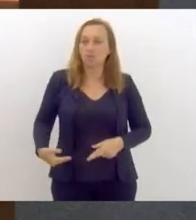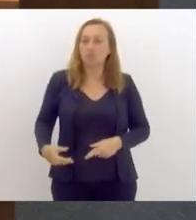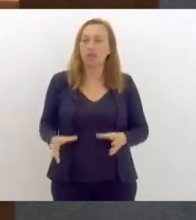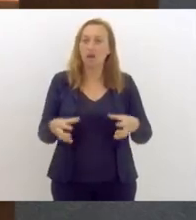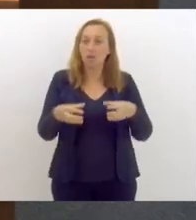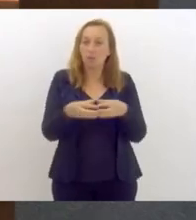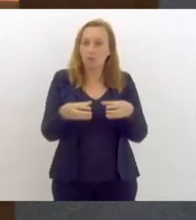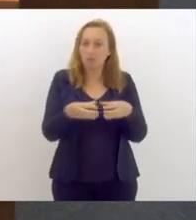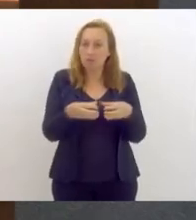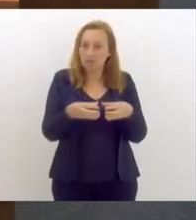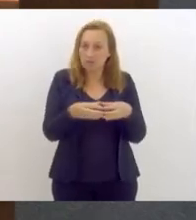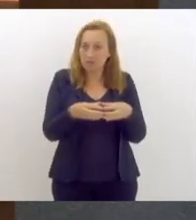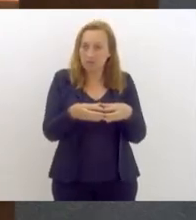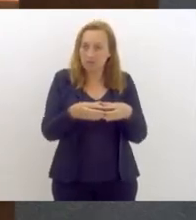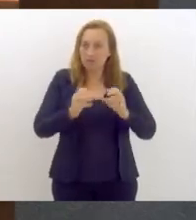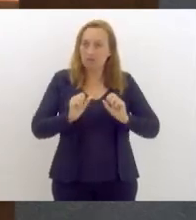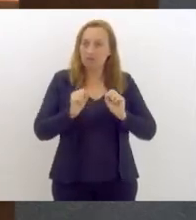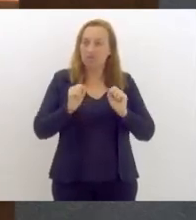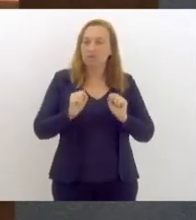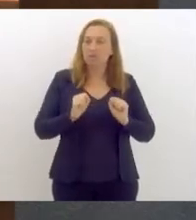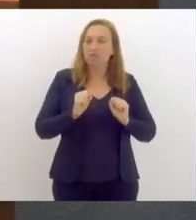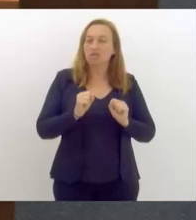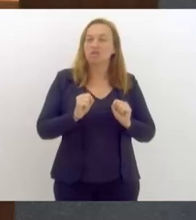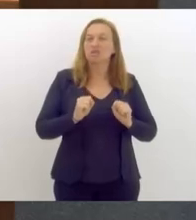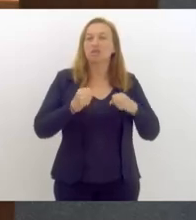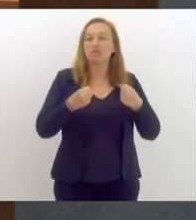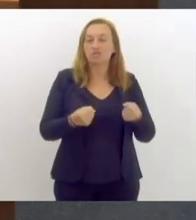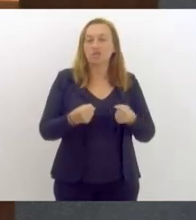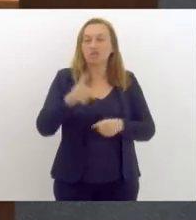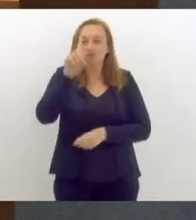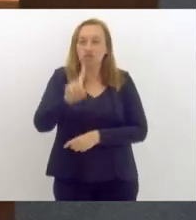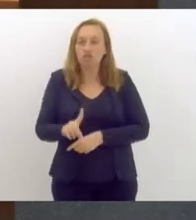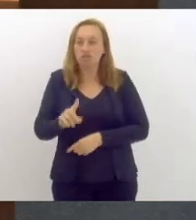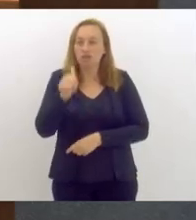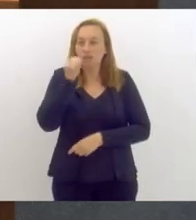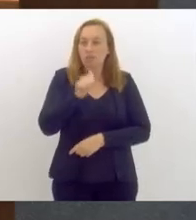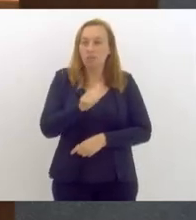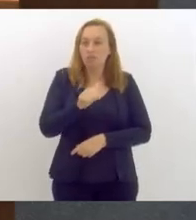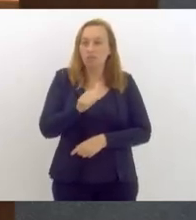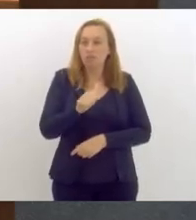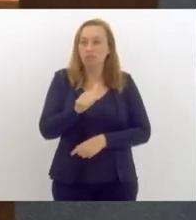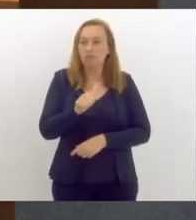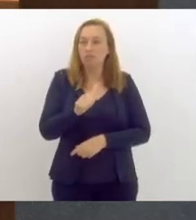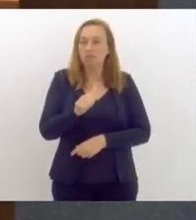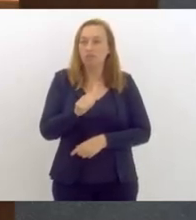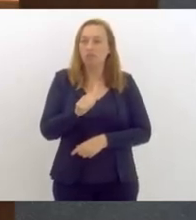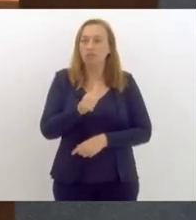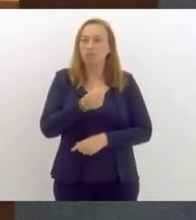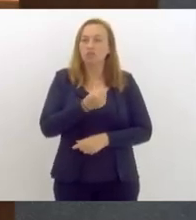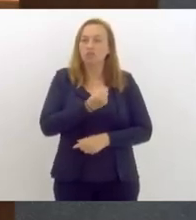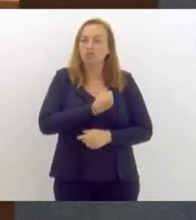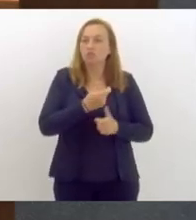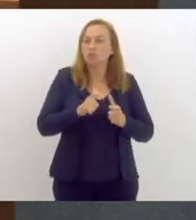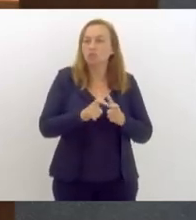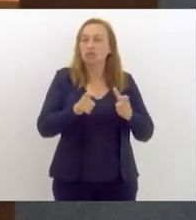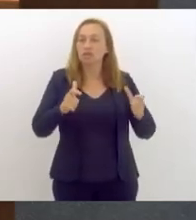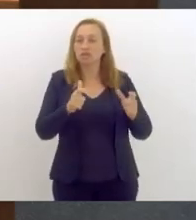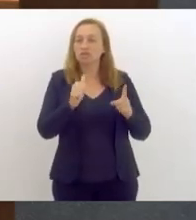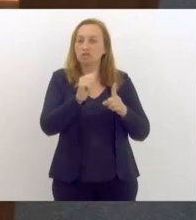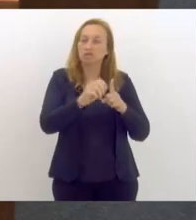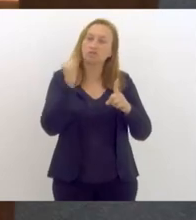comissão eh de Defesa do direito das mulheres sobre o aumento do feminicídio no estado do Rio de Janeiro